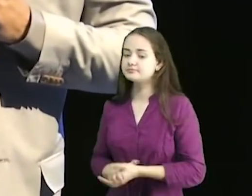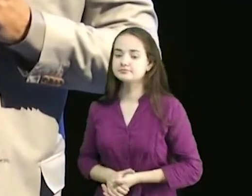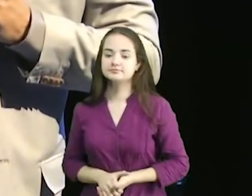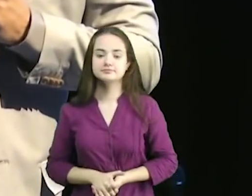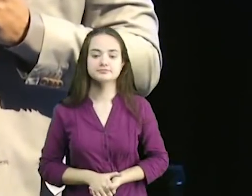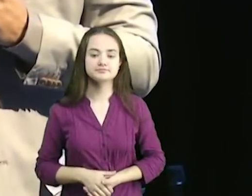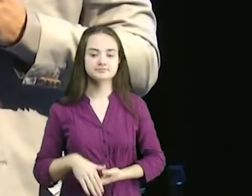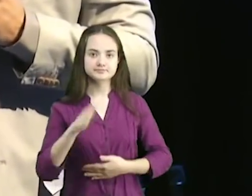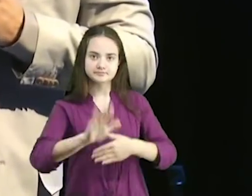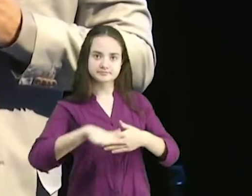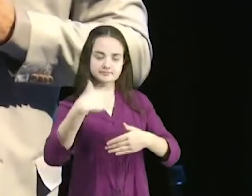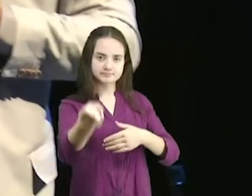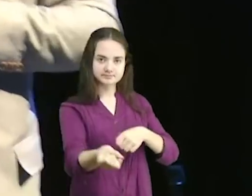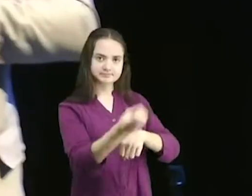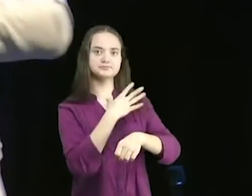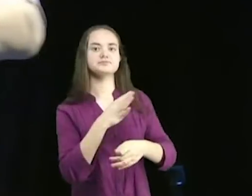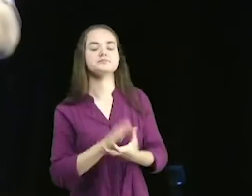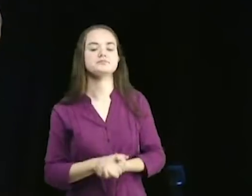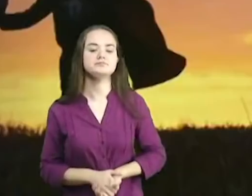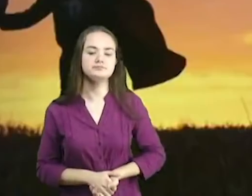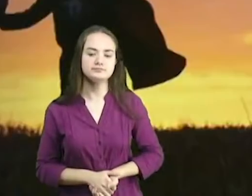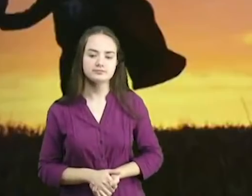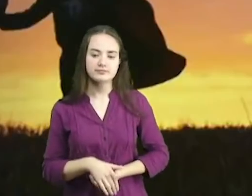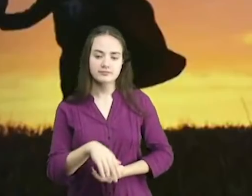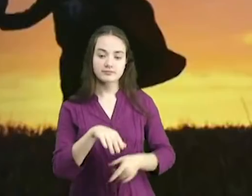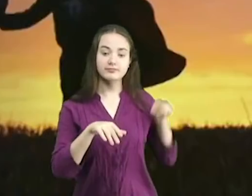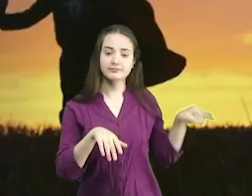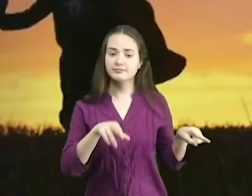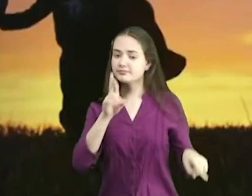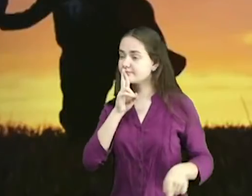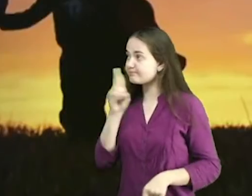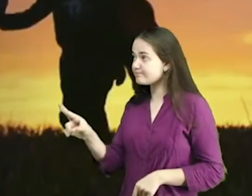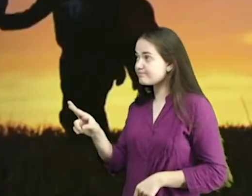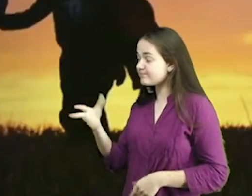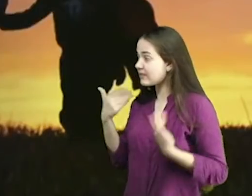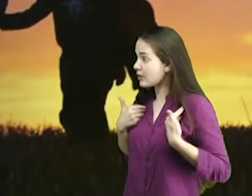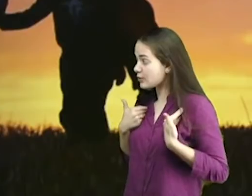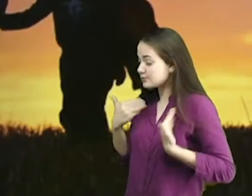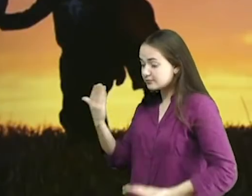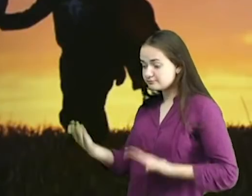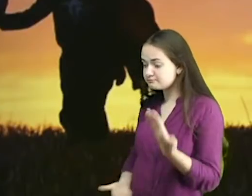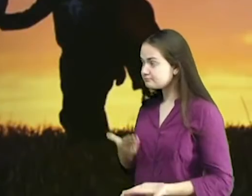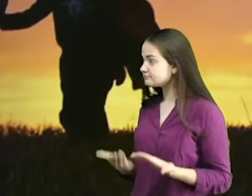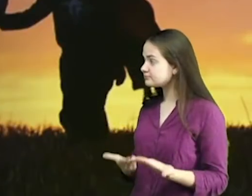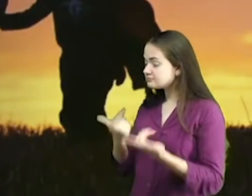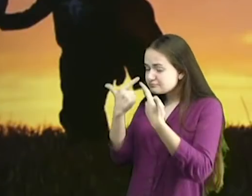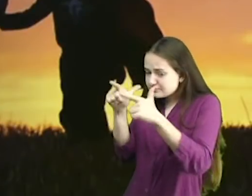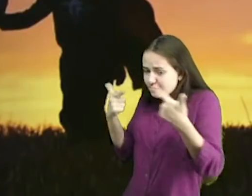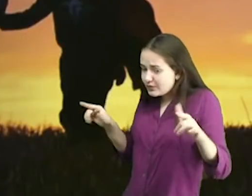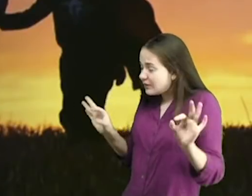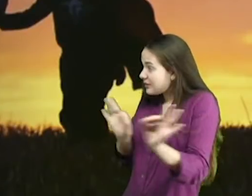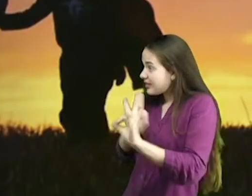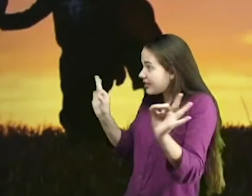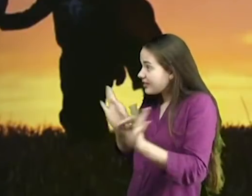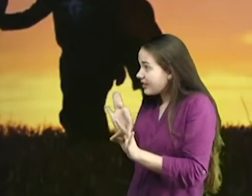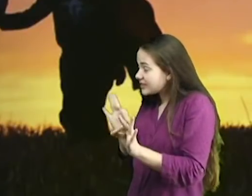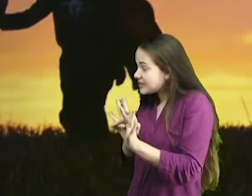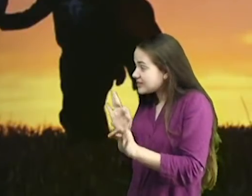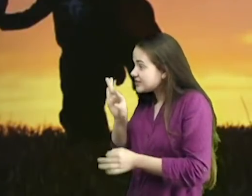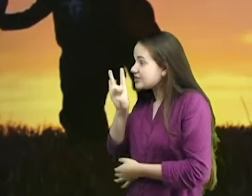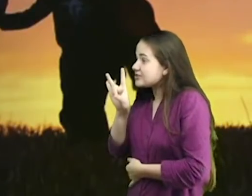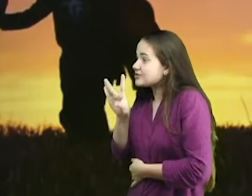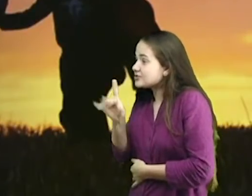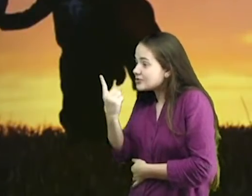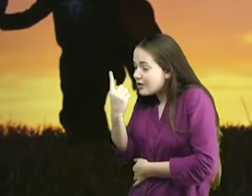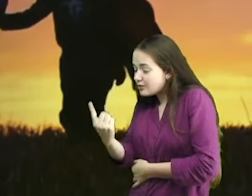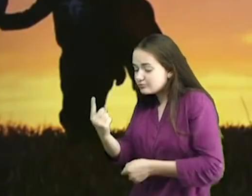Pode passar, Maurício. Ela respondeu: tua serva não tem nada além de